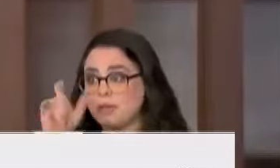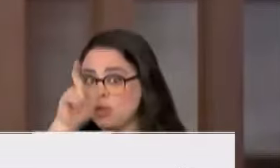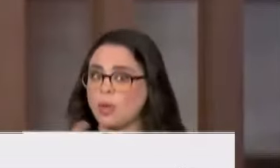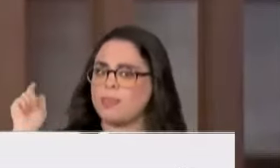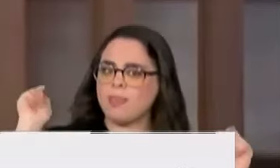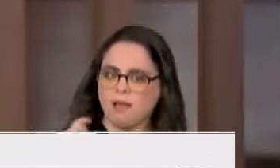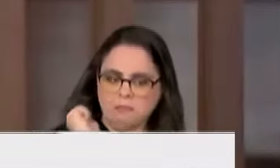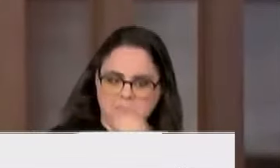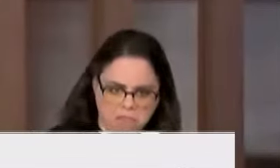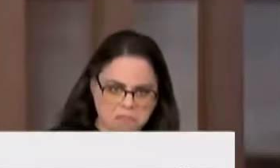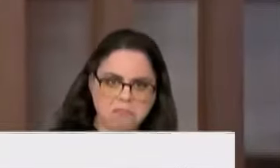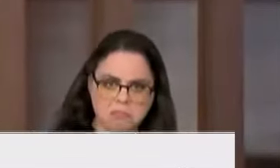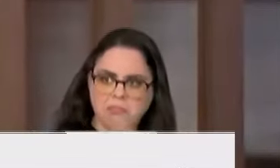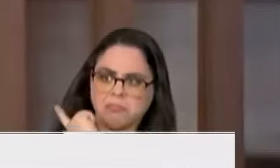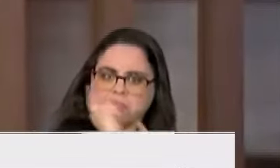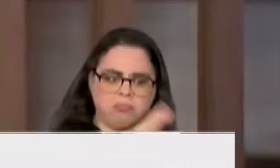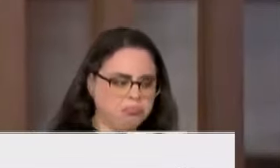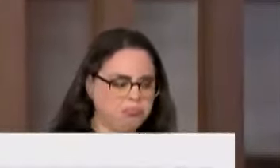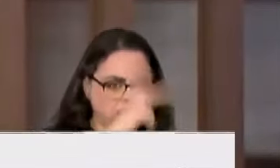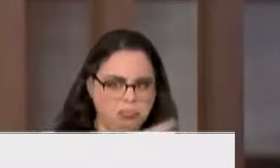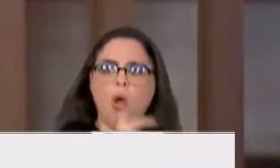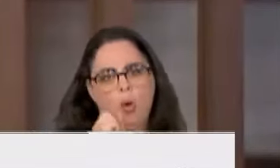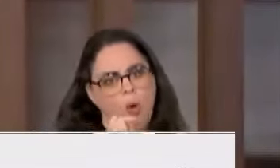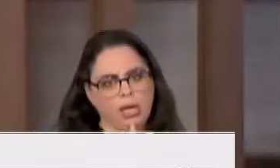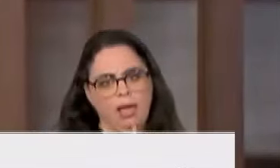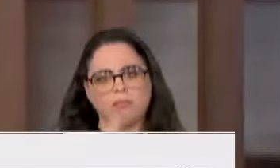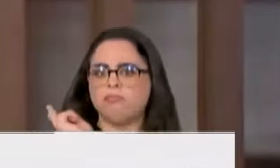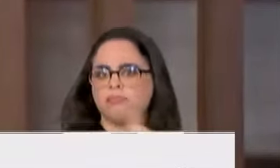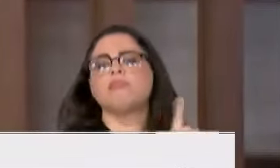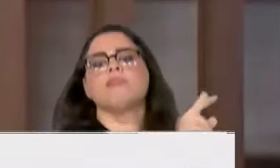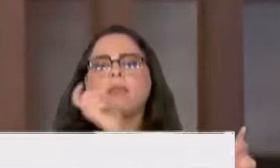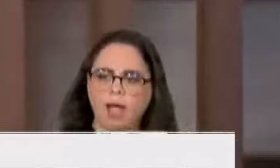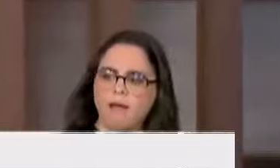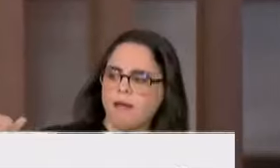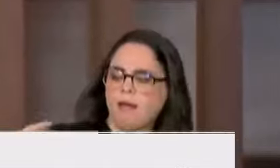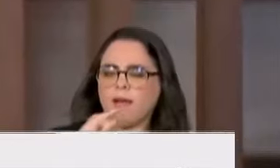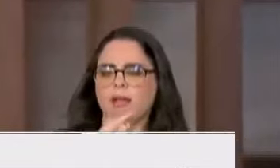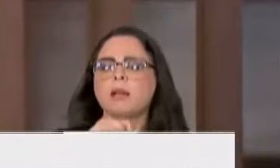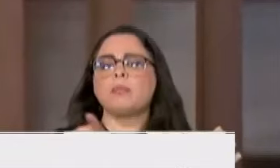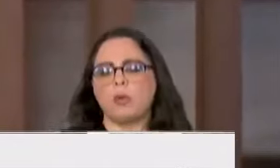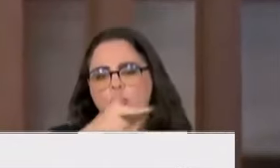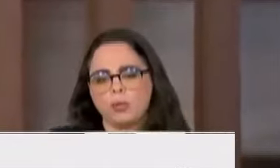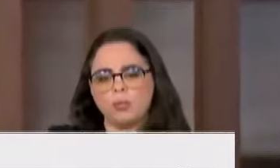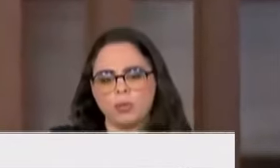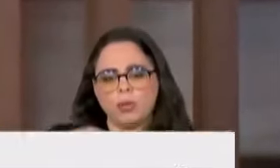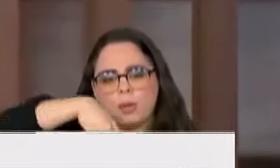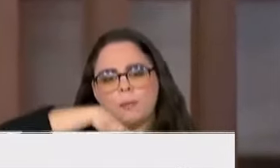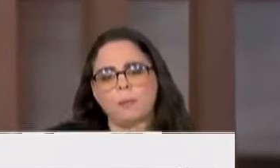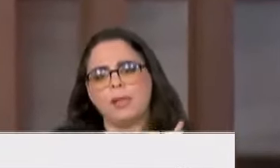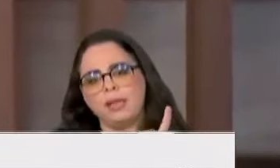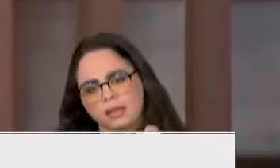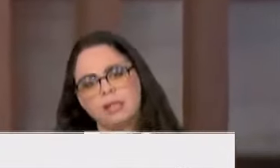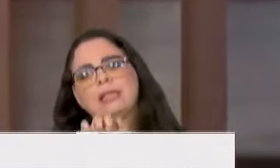tiverem condições financeiras de sair por meios próprios, sairão. Ainda há voos de uma companhia libanesa chamada Middle Eastern